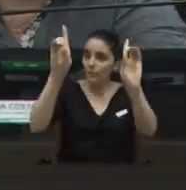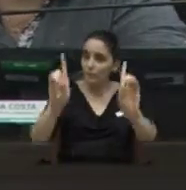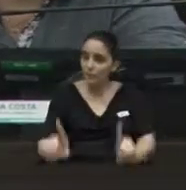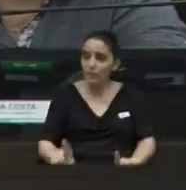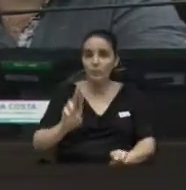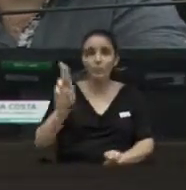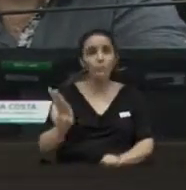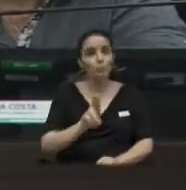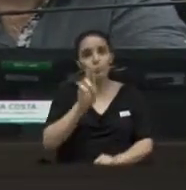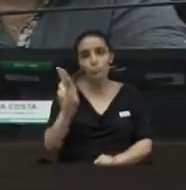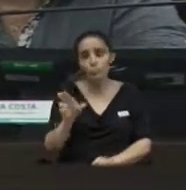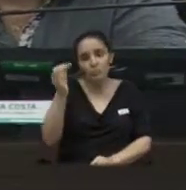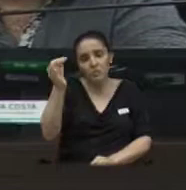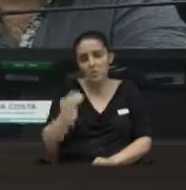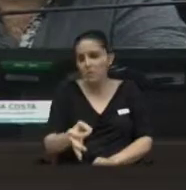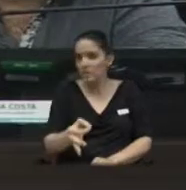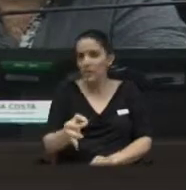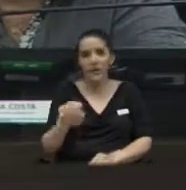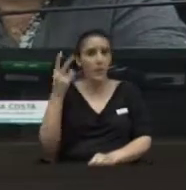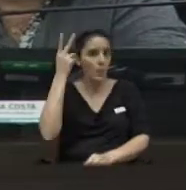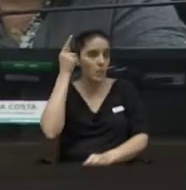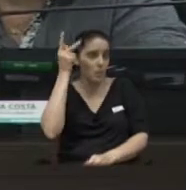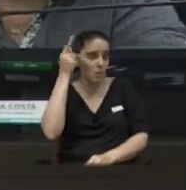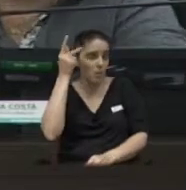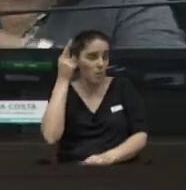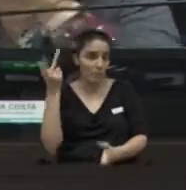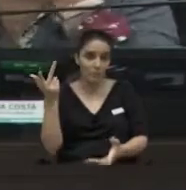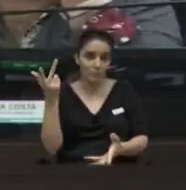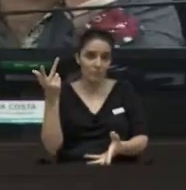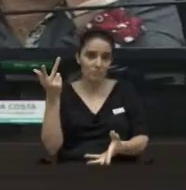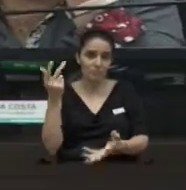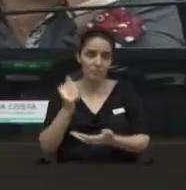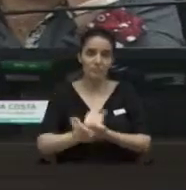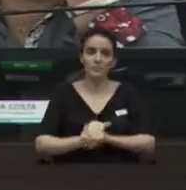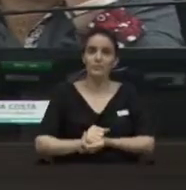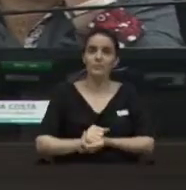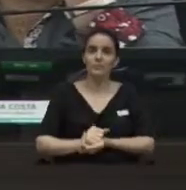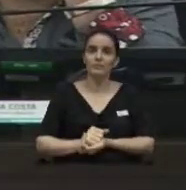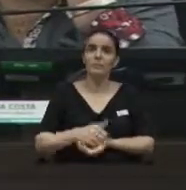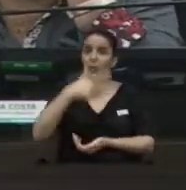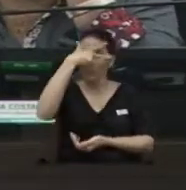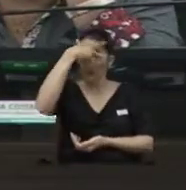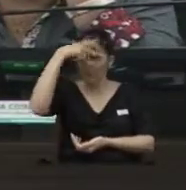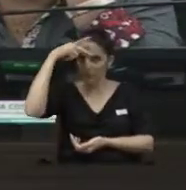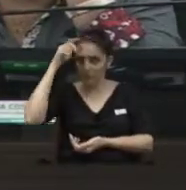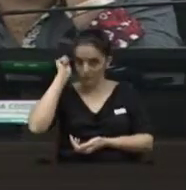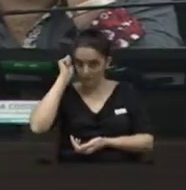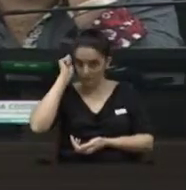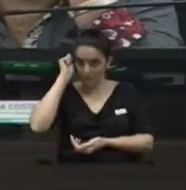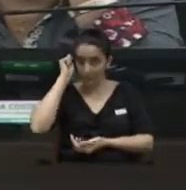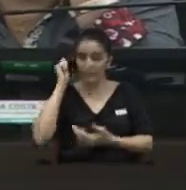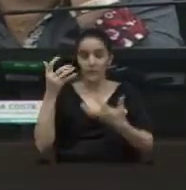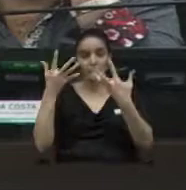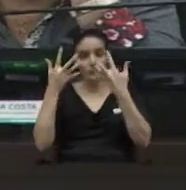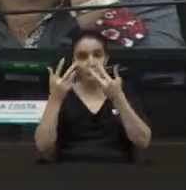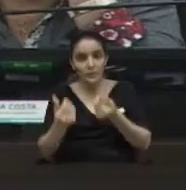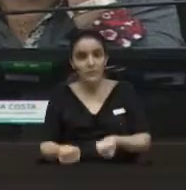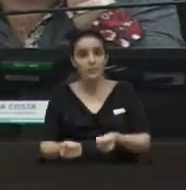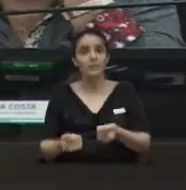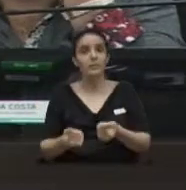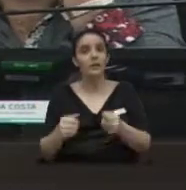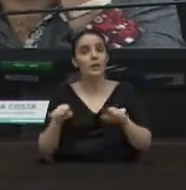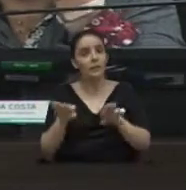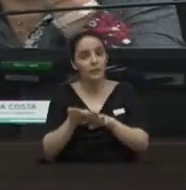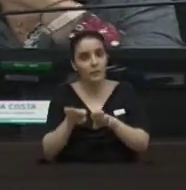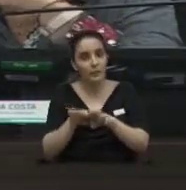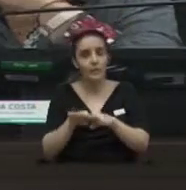continuarão sendo atendidos nas suas necessidades. E nós acolheremos, inclusive, as